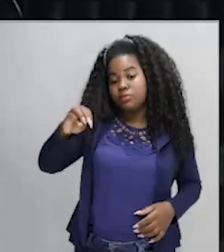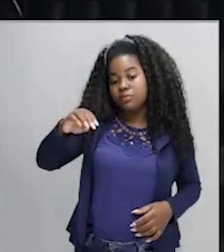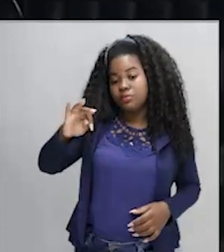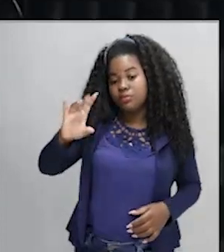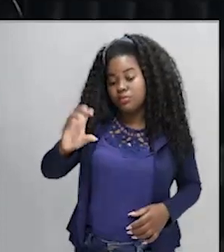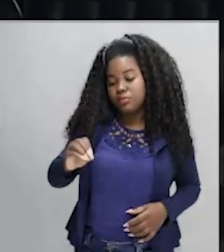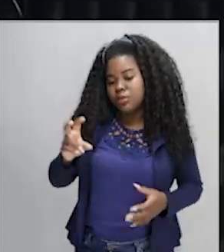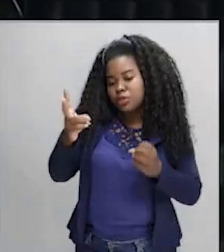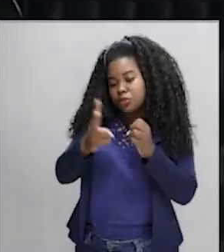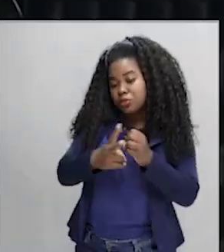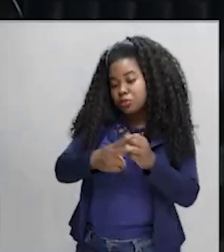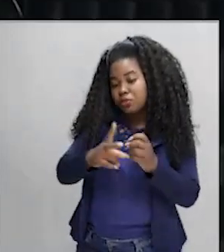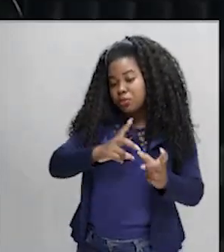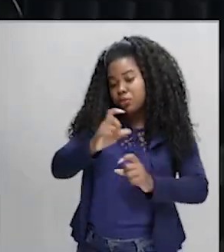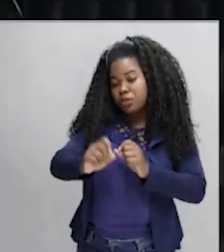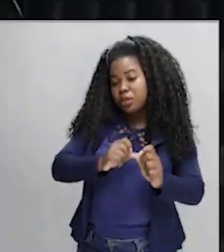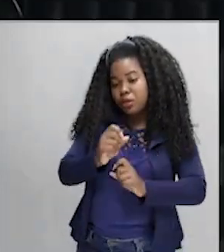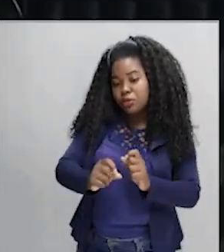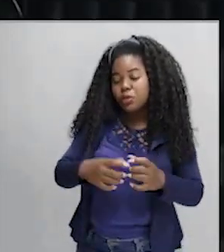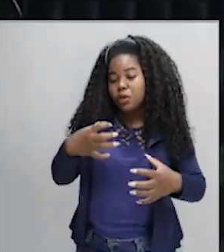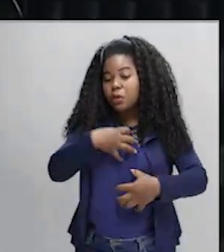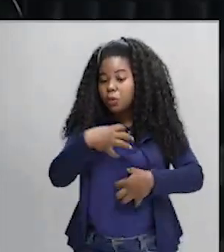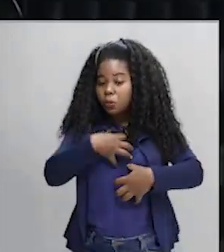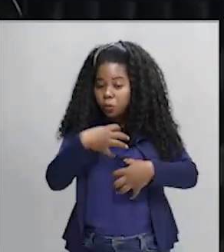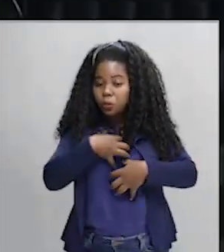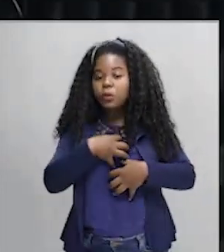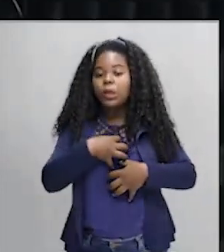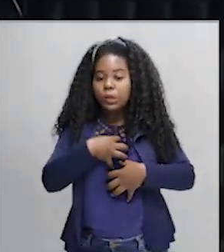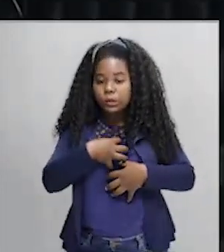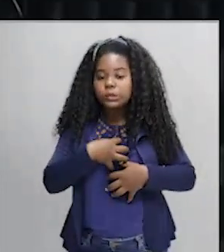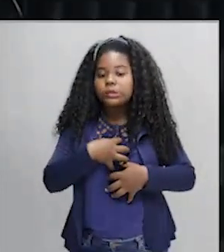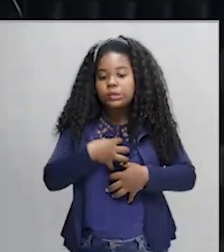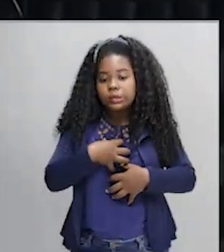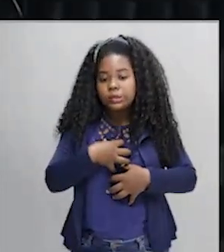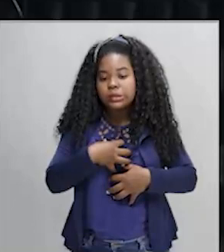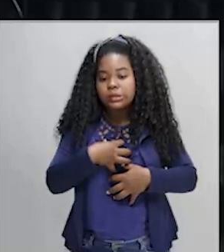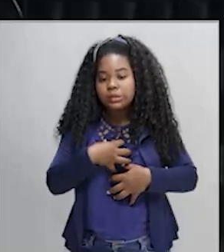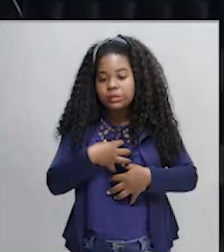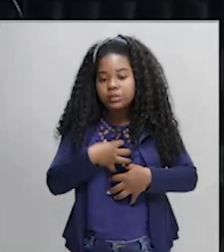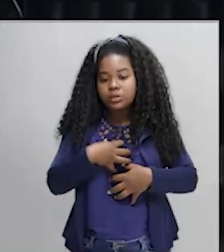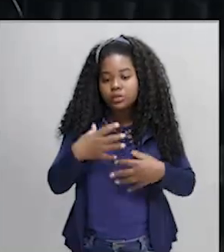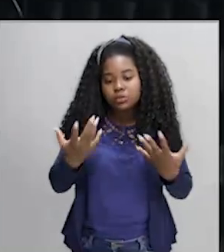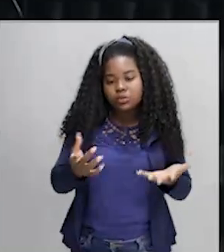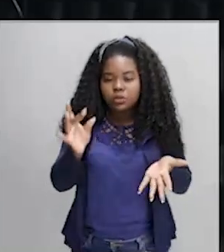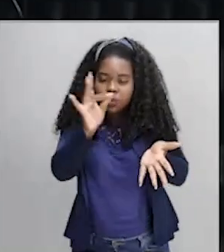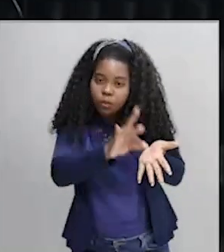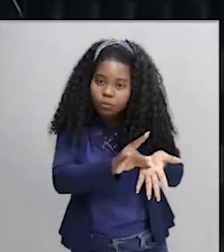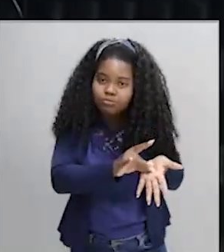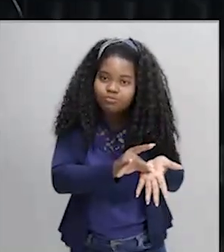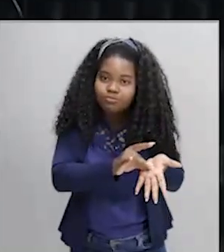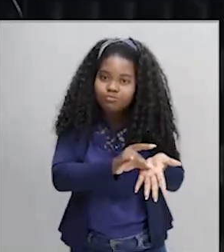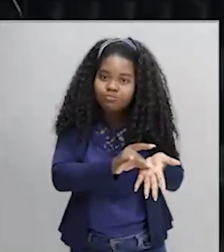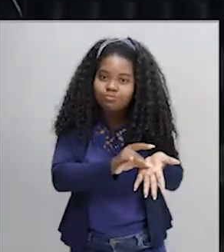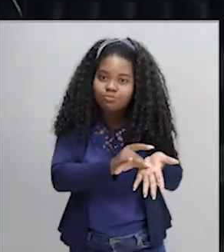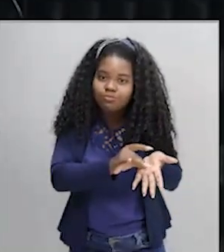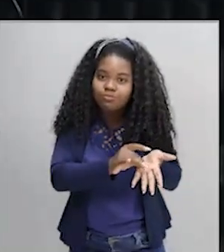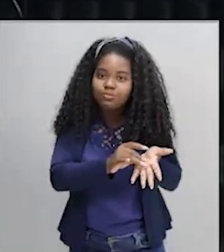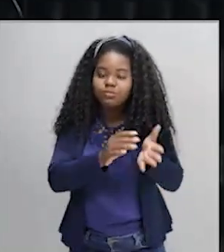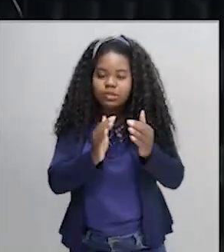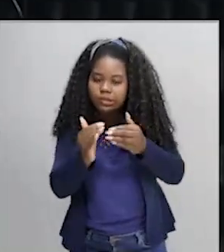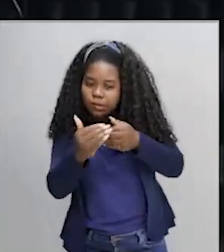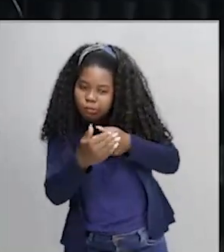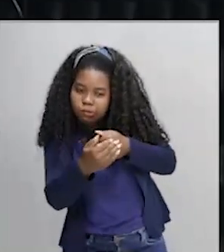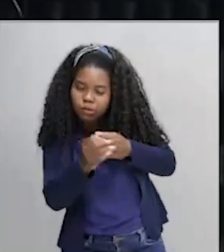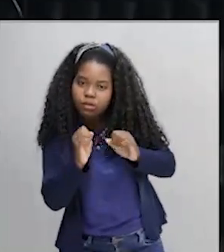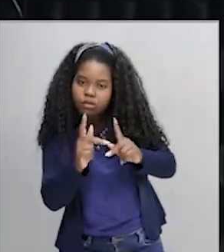o verbo vai assumir um sentido figurado ou um sentido que não é literal, não é o sentido ao pé da letra. Por exemplo,